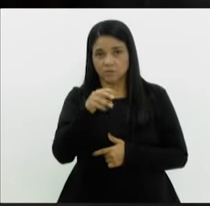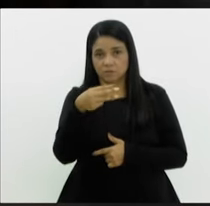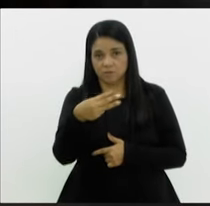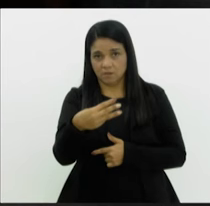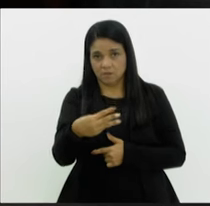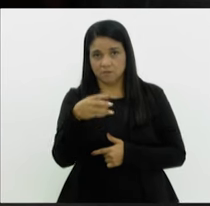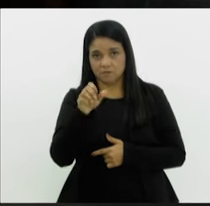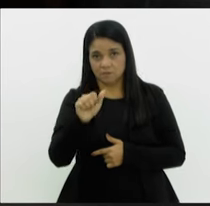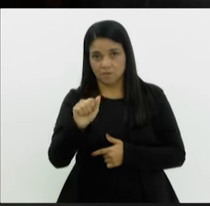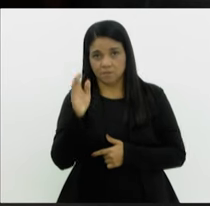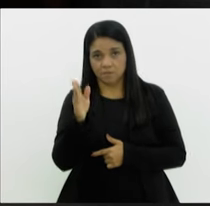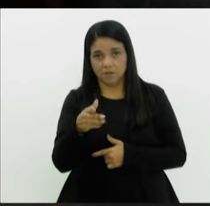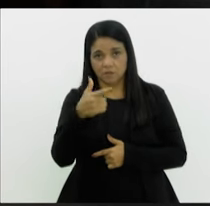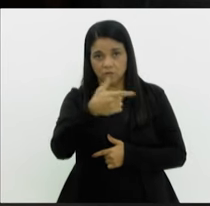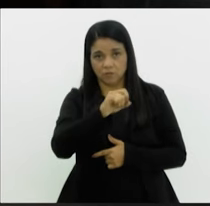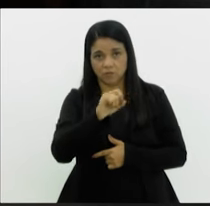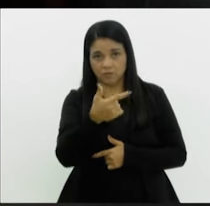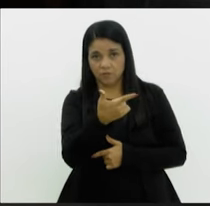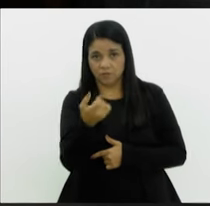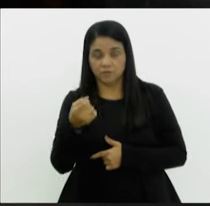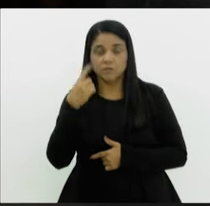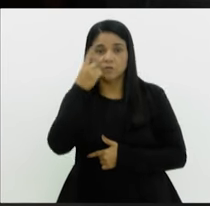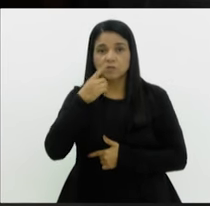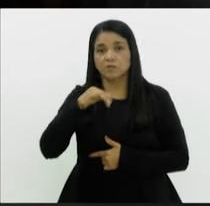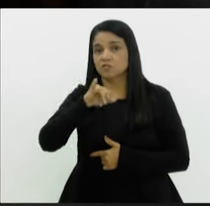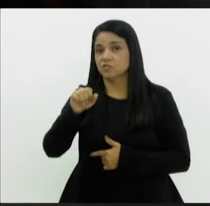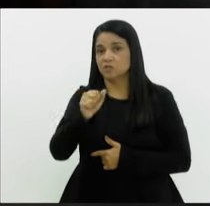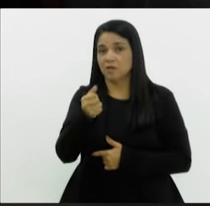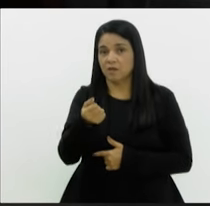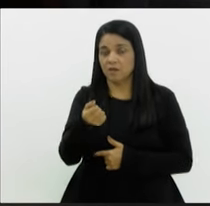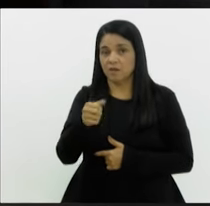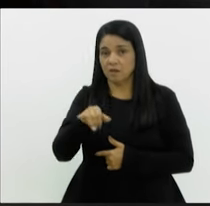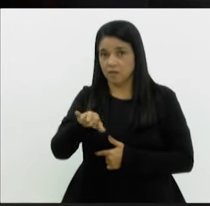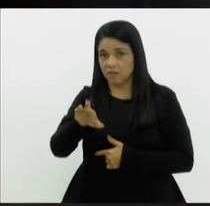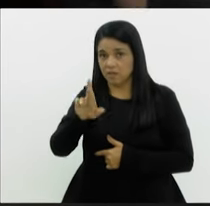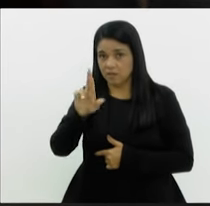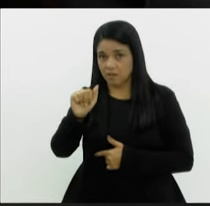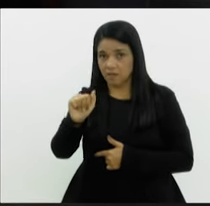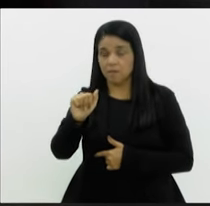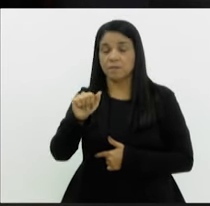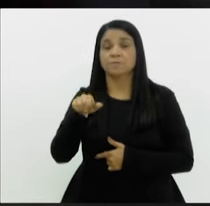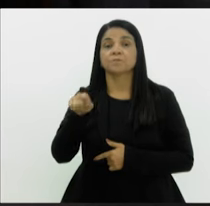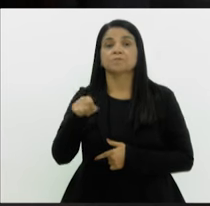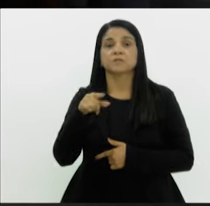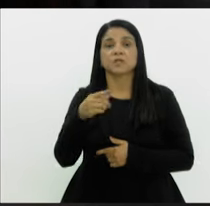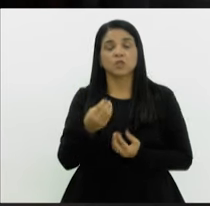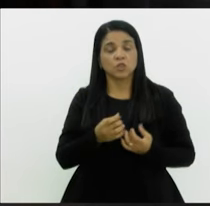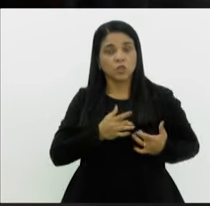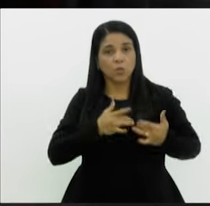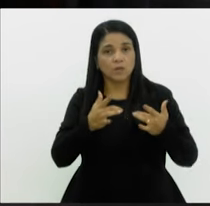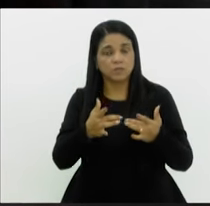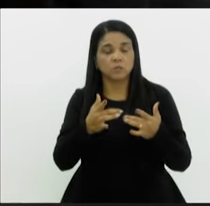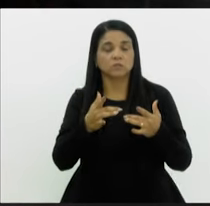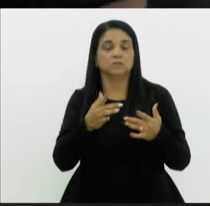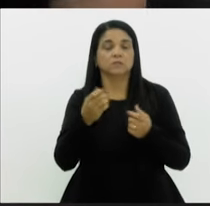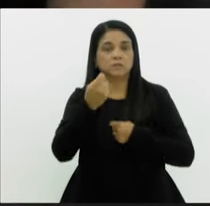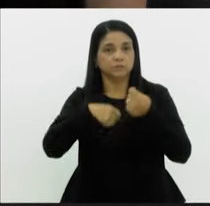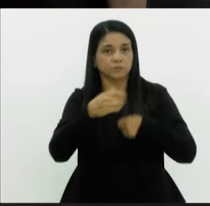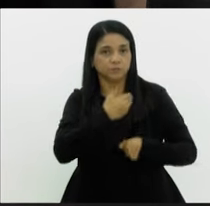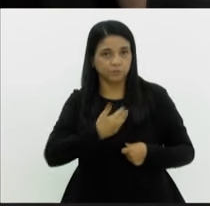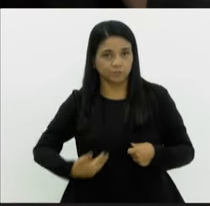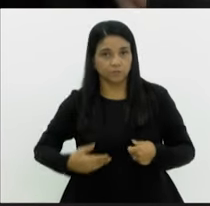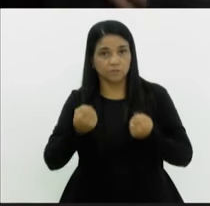2020, de autoria do deputado Jair Bittencourt, que dispõe sobre a doação pela administração pública de